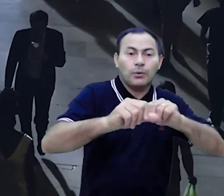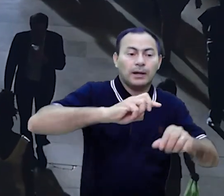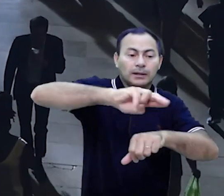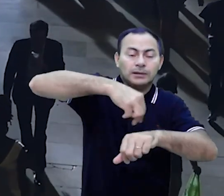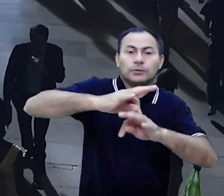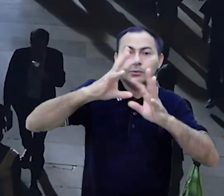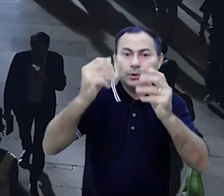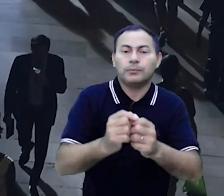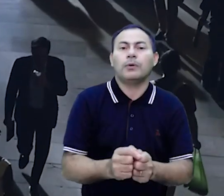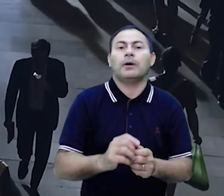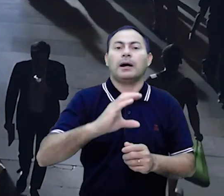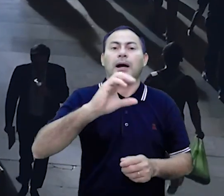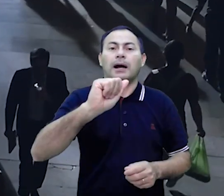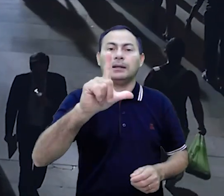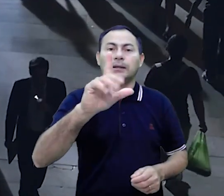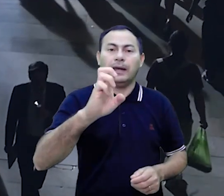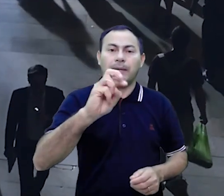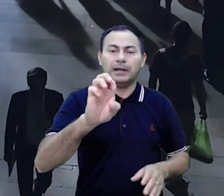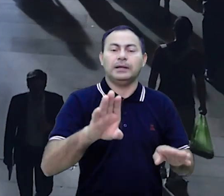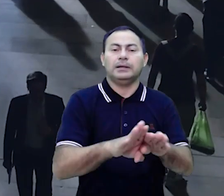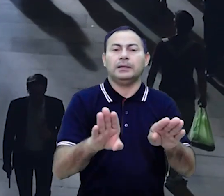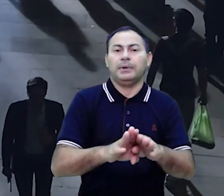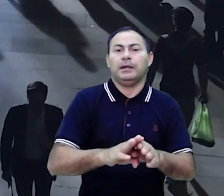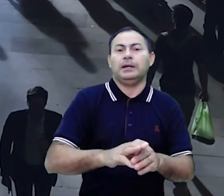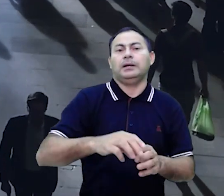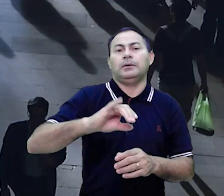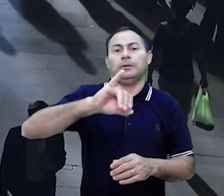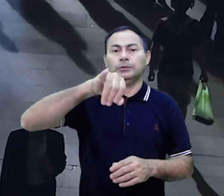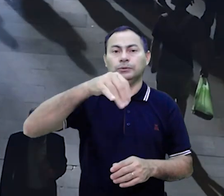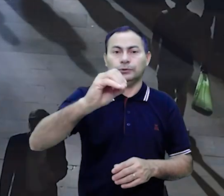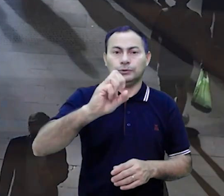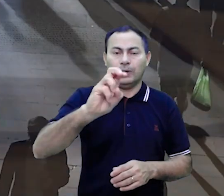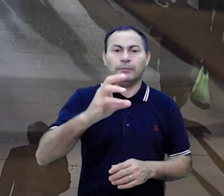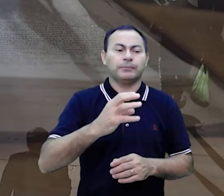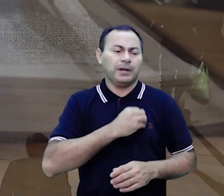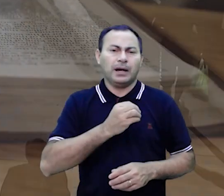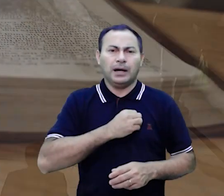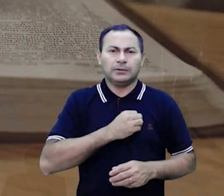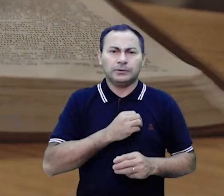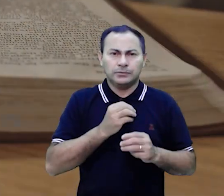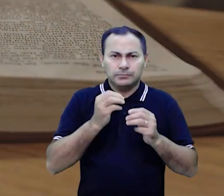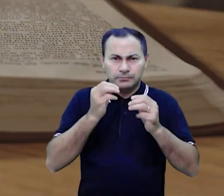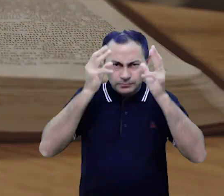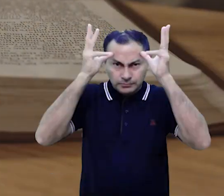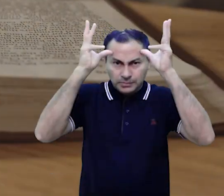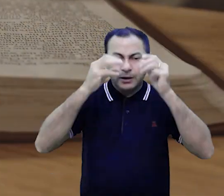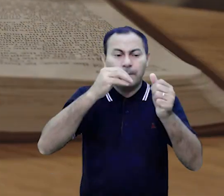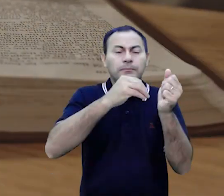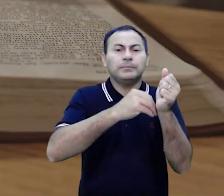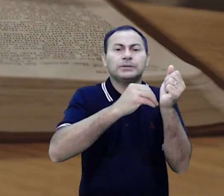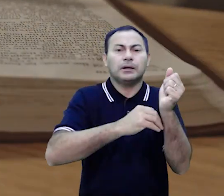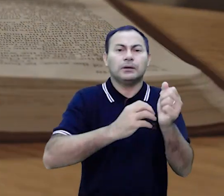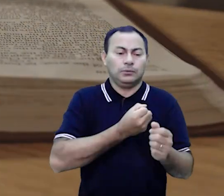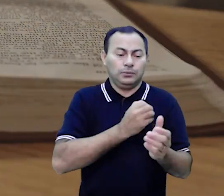inteira por Caleb e Josué. O pecado de Moisés, no capítulo 20, é um dos mistérios do